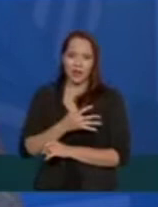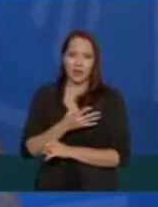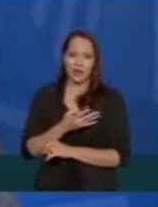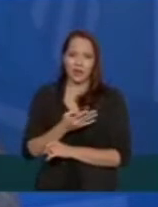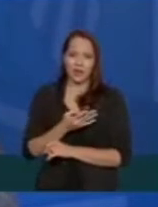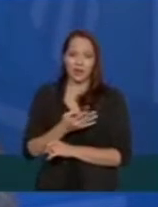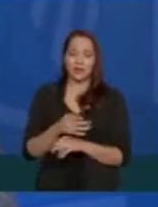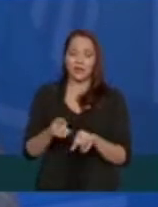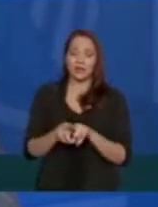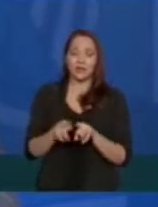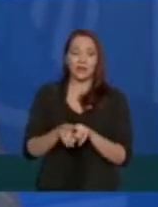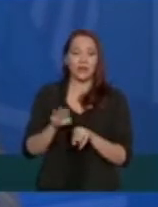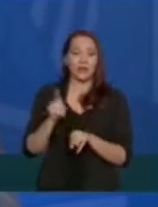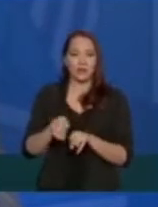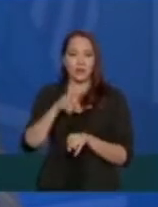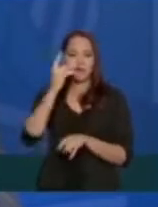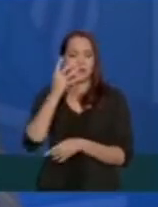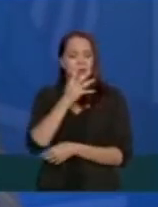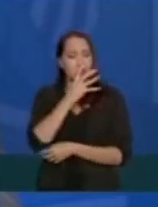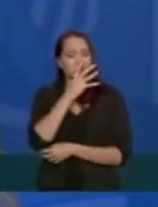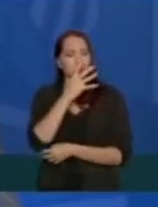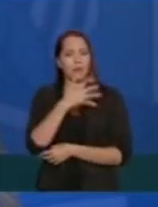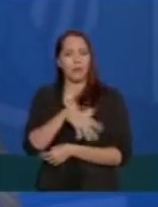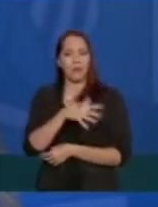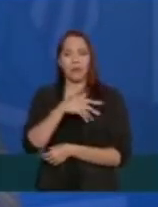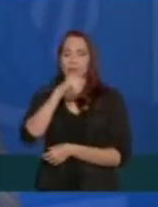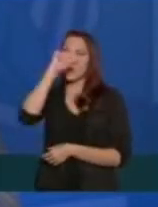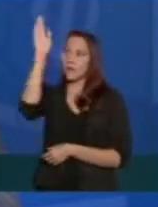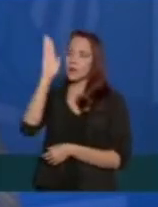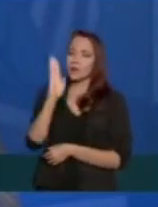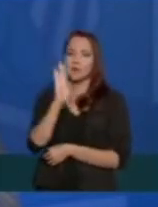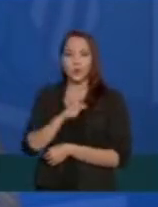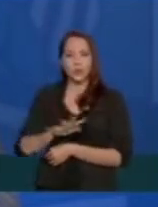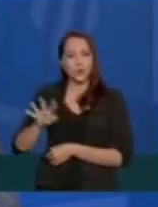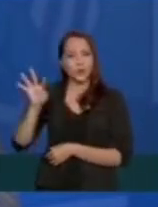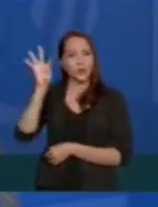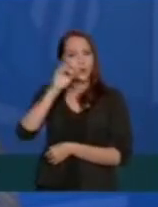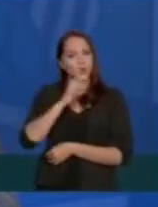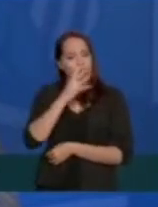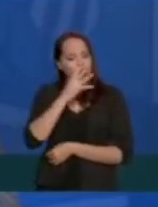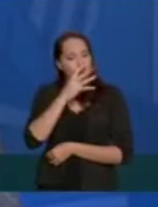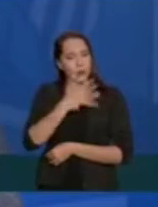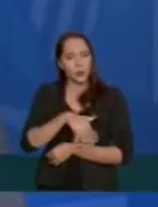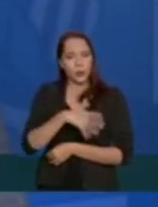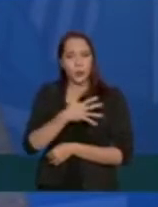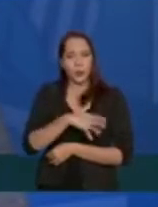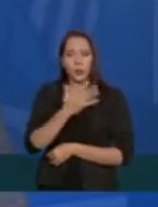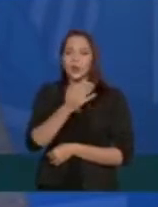admirada por todos nós brasileiros.